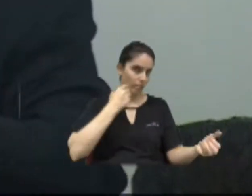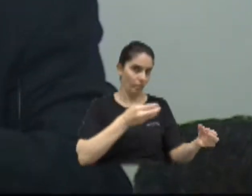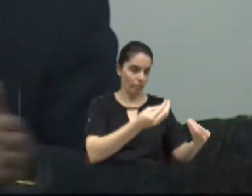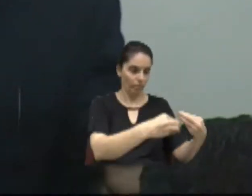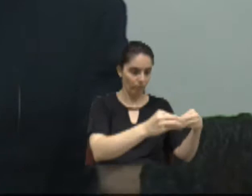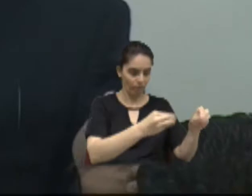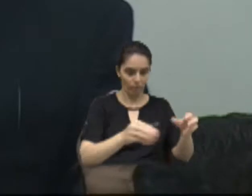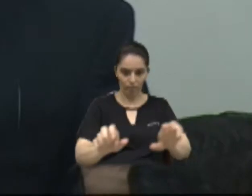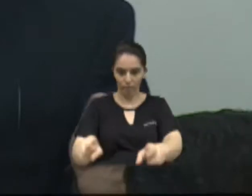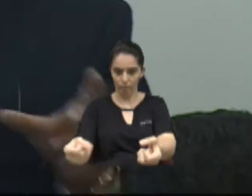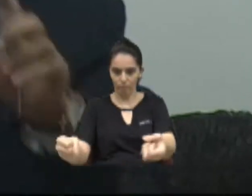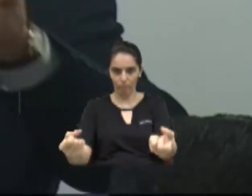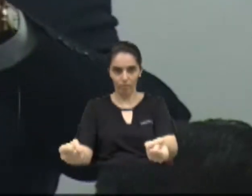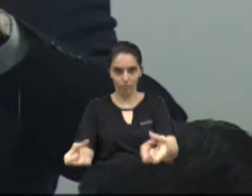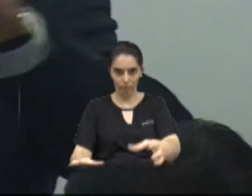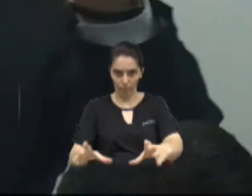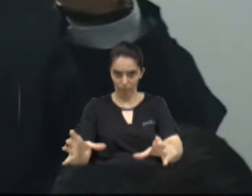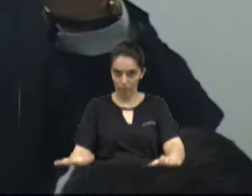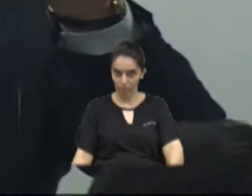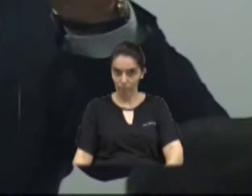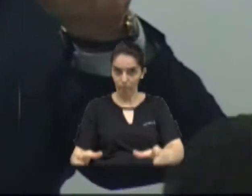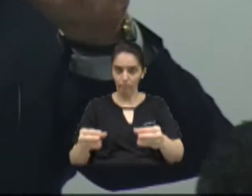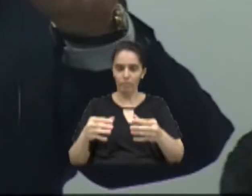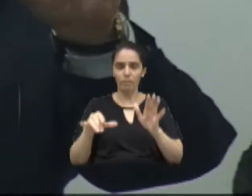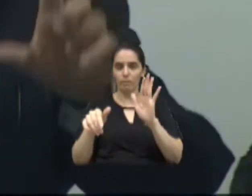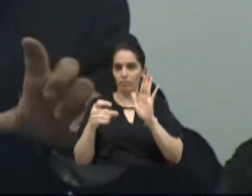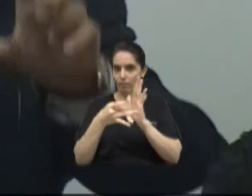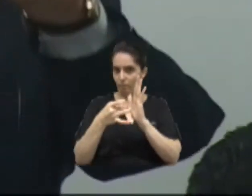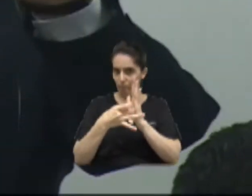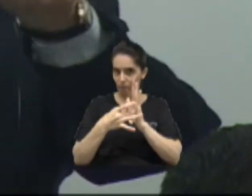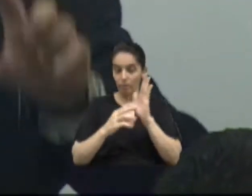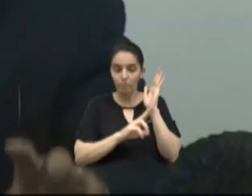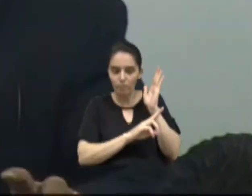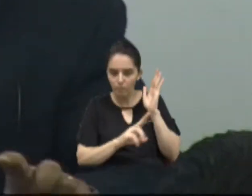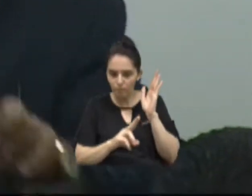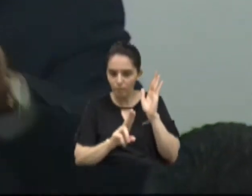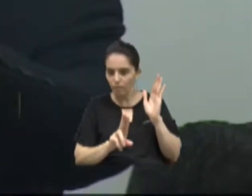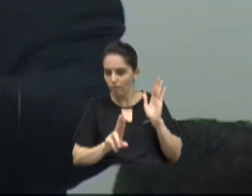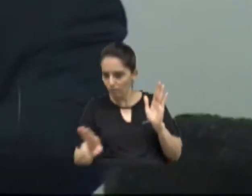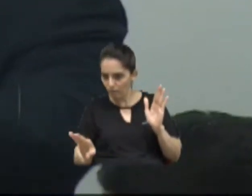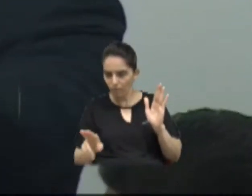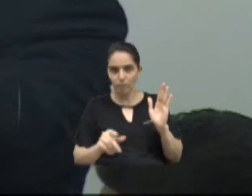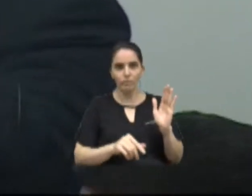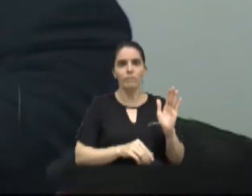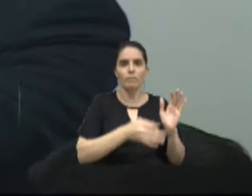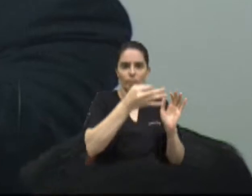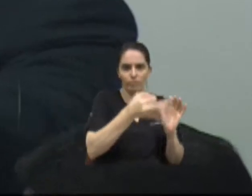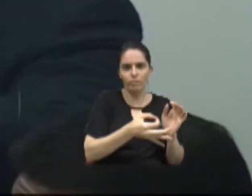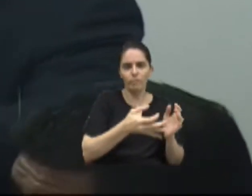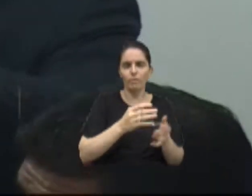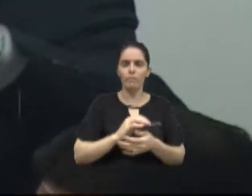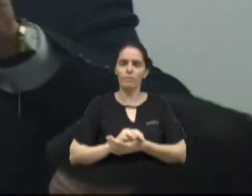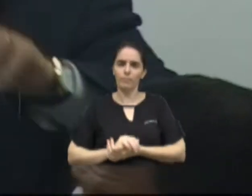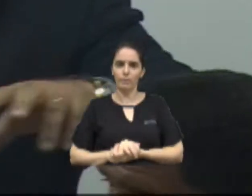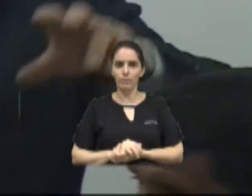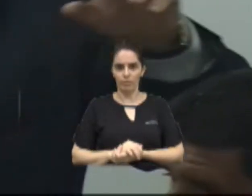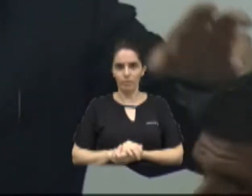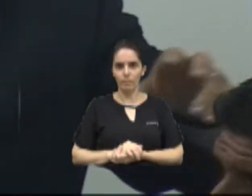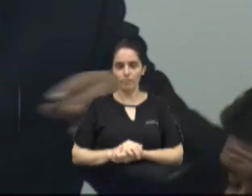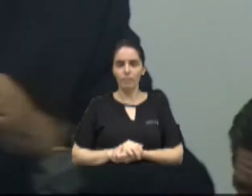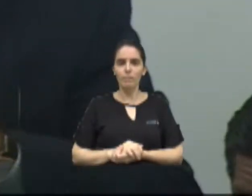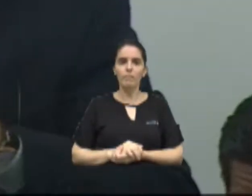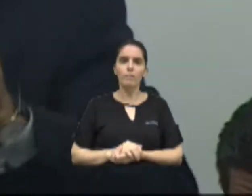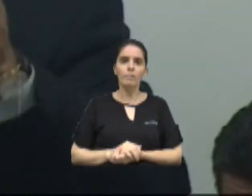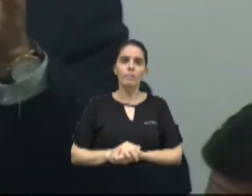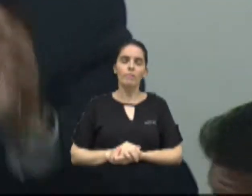fazer a distribuição e com identificação. Aqui tal e aqui tal. Plástico, lixo reciclado e